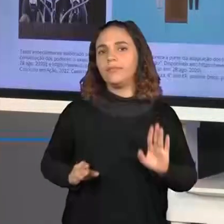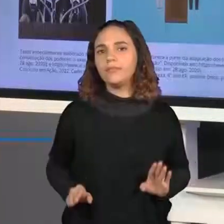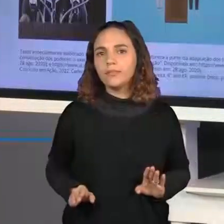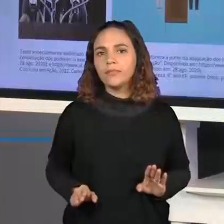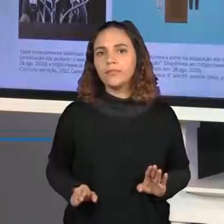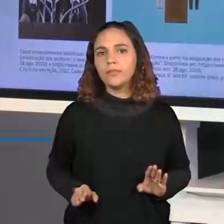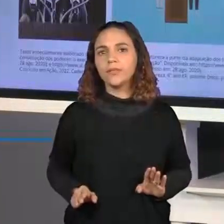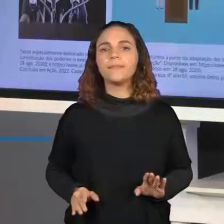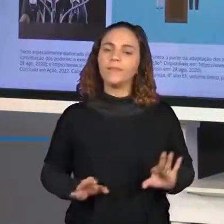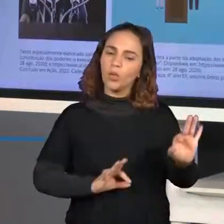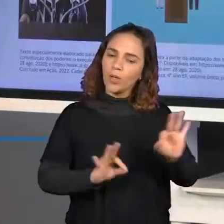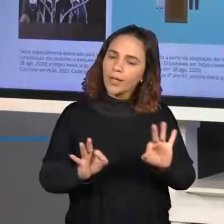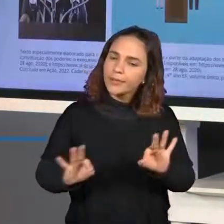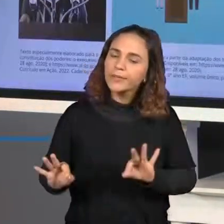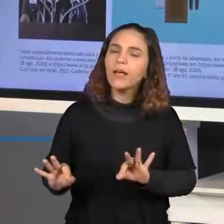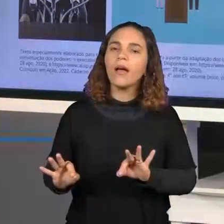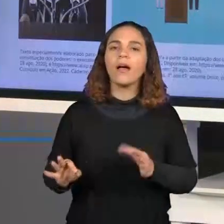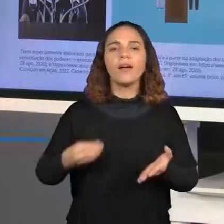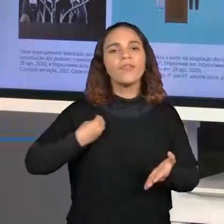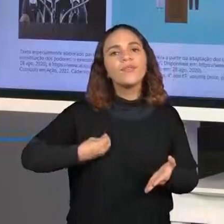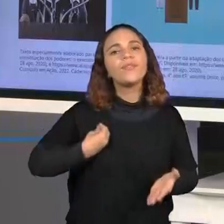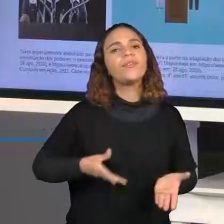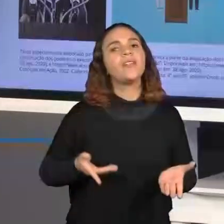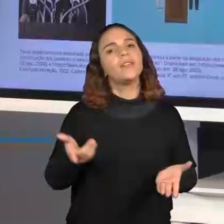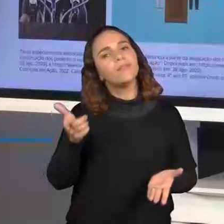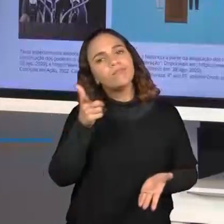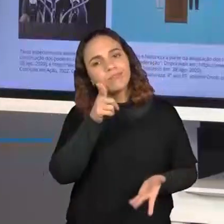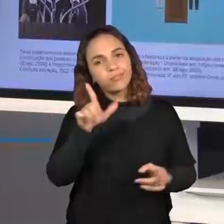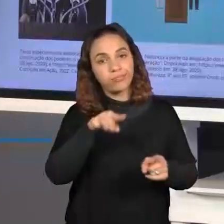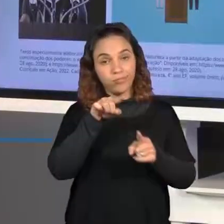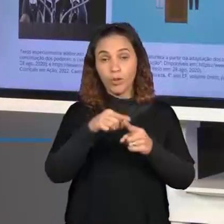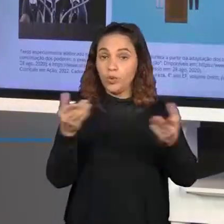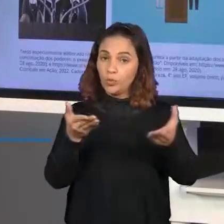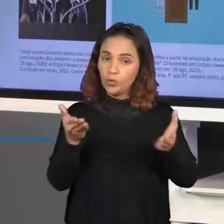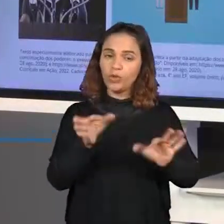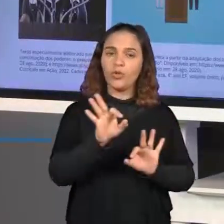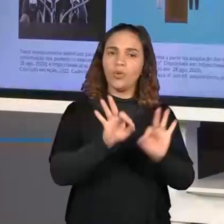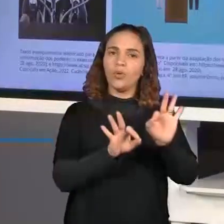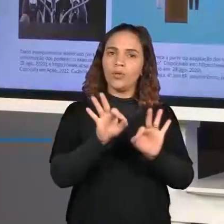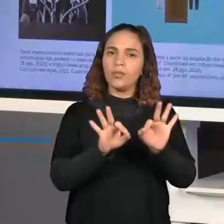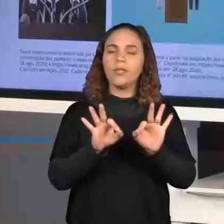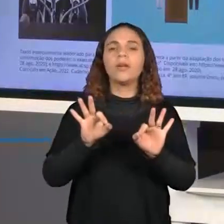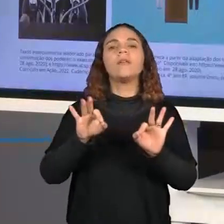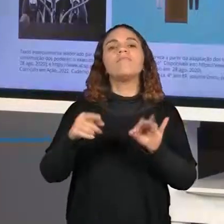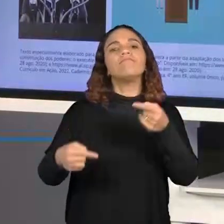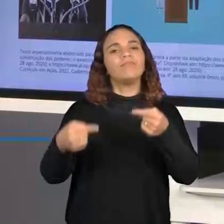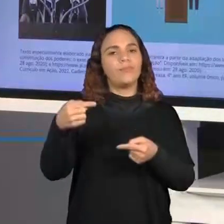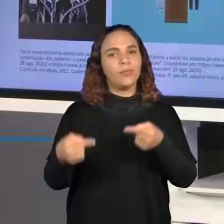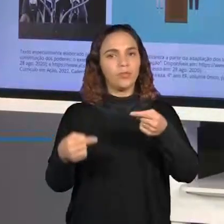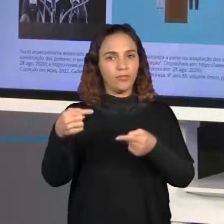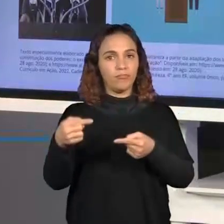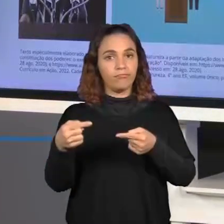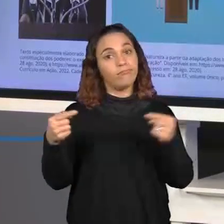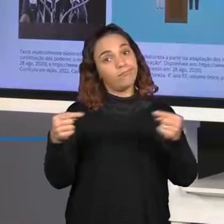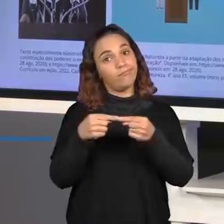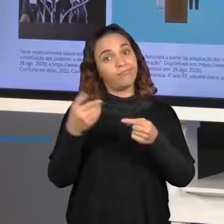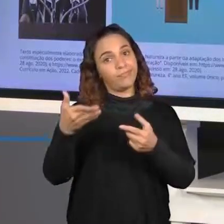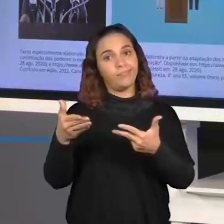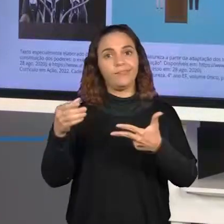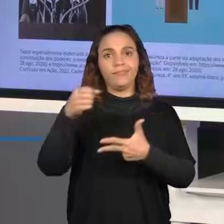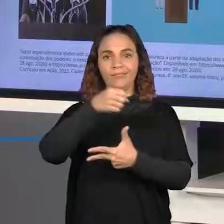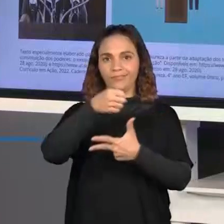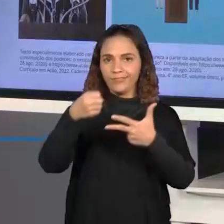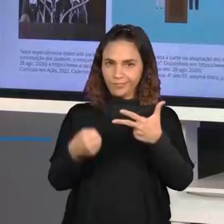Então, já vamos falar sobre organização política, tá bom? Representada aí pelos 3 poderes: